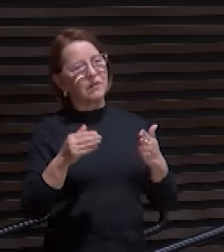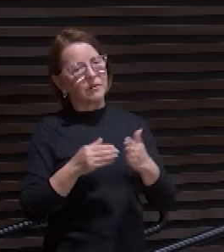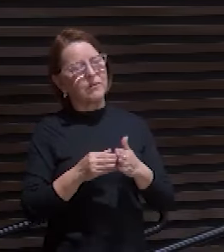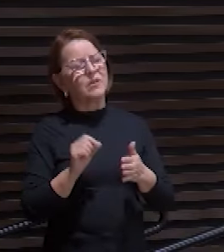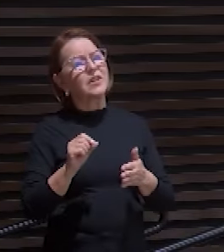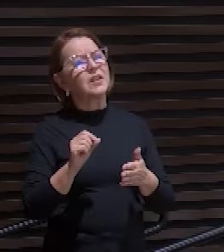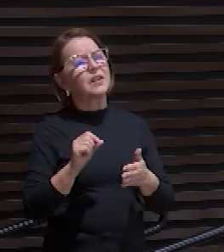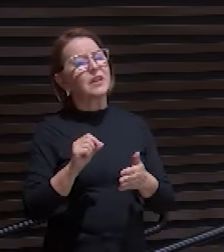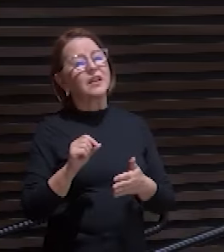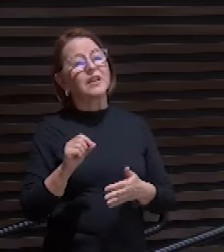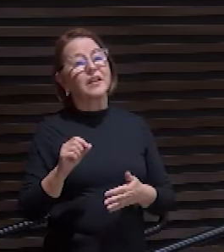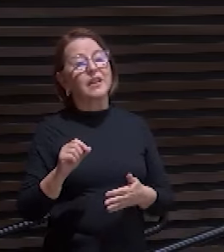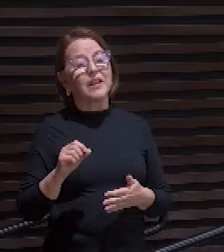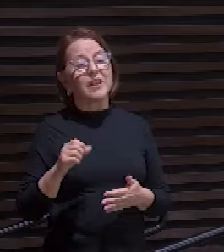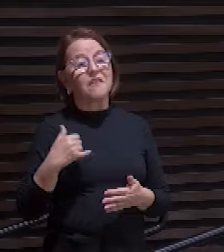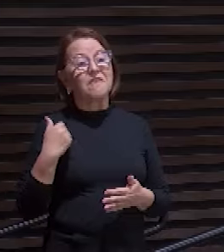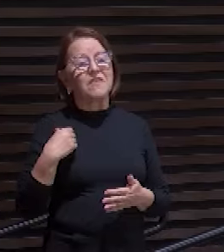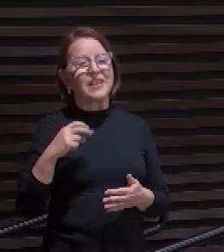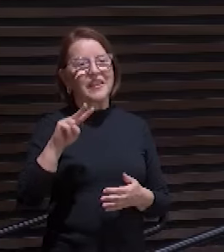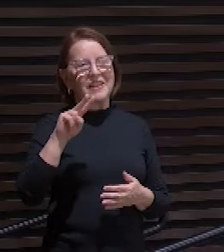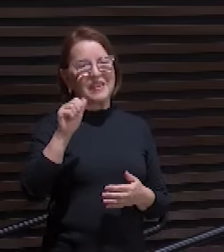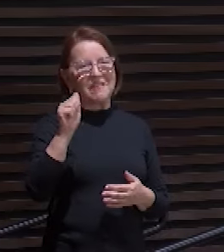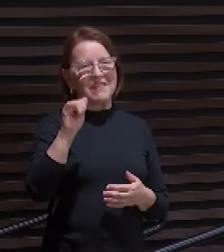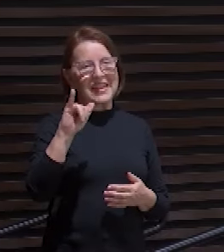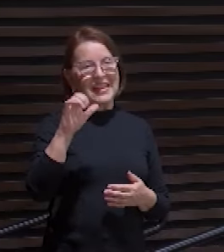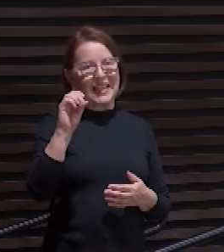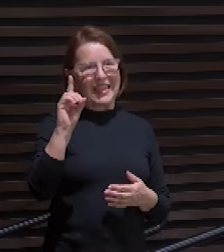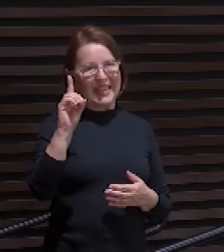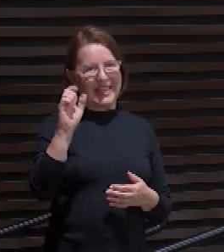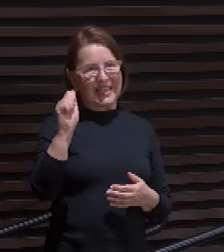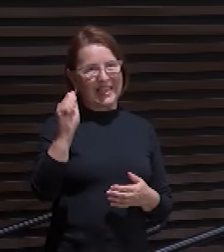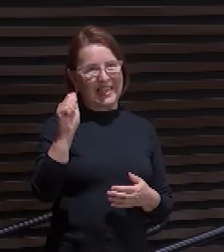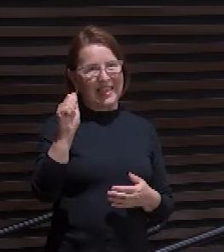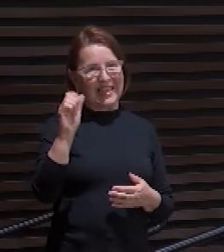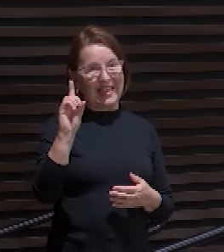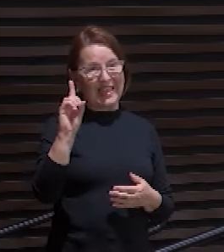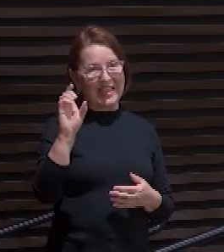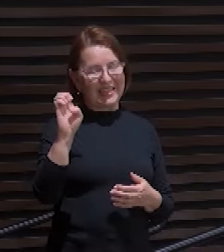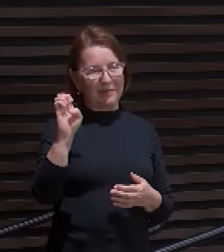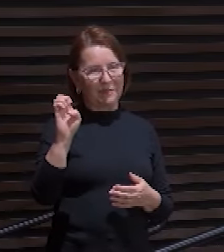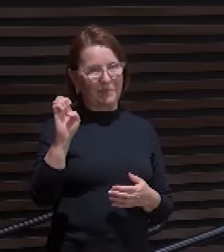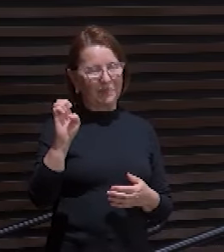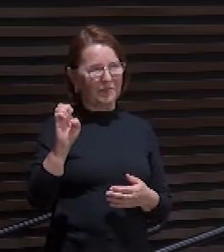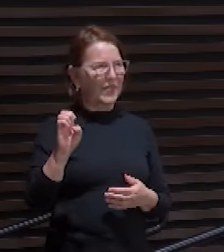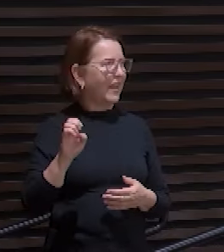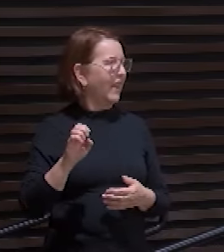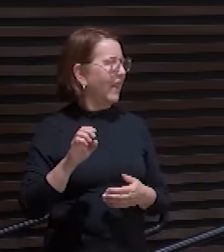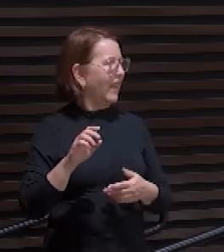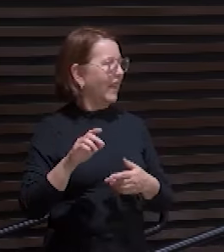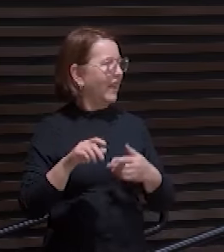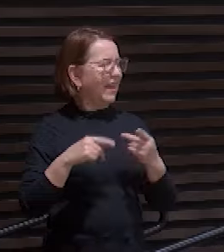vaidade? O que é vaidade? Correr atrás do vento. A hora que tiver um vento, sai